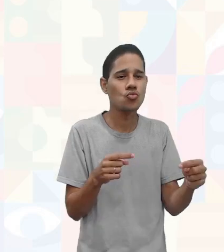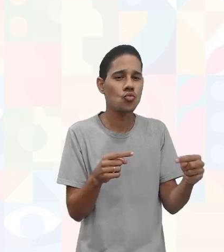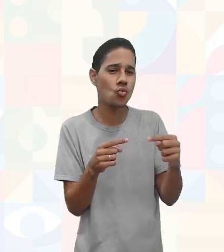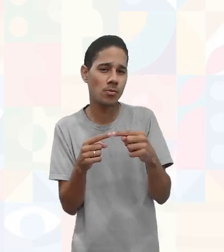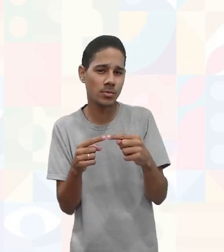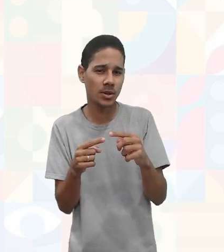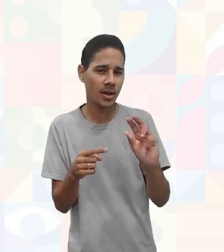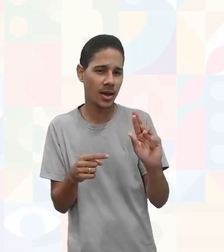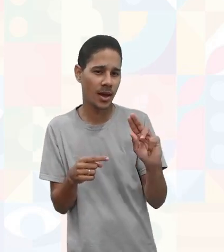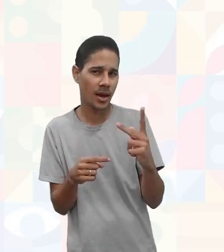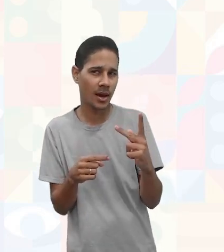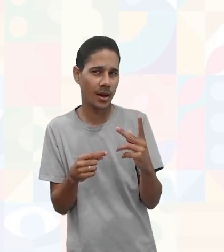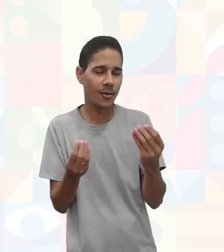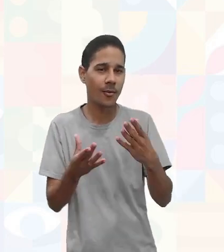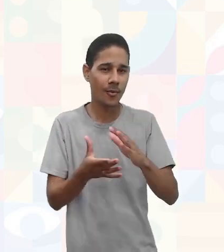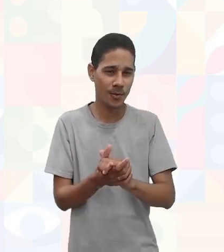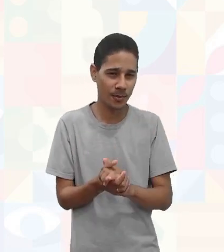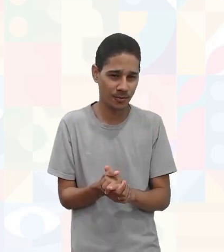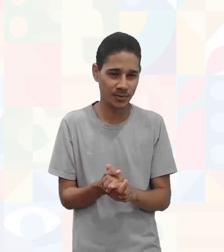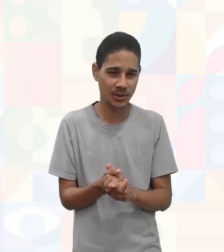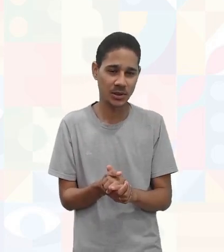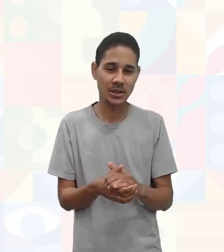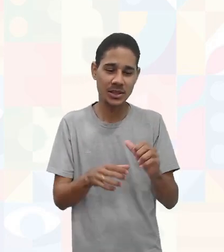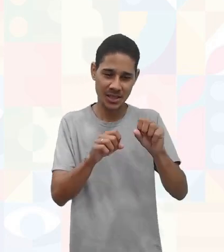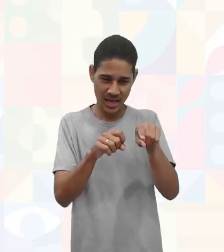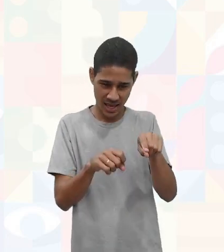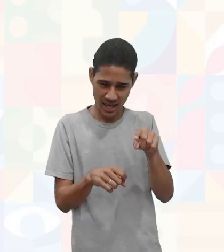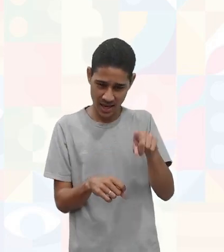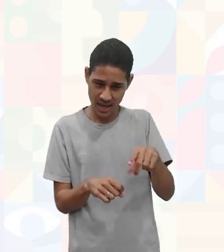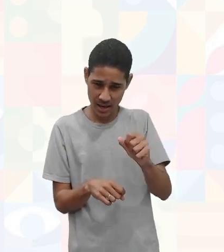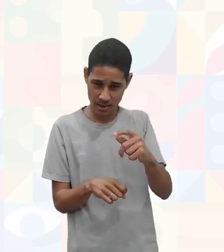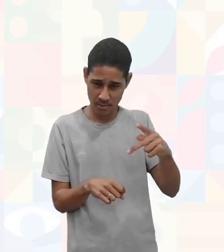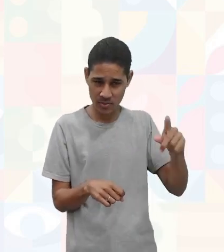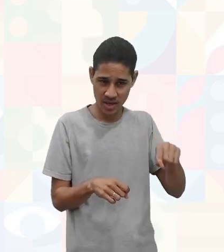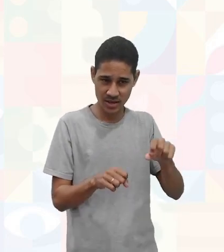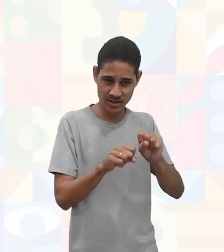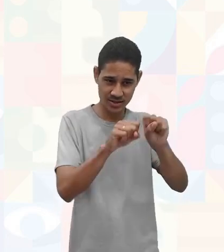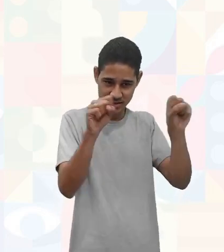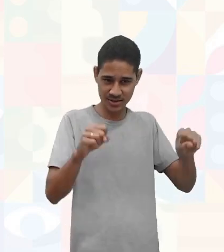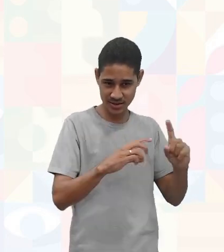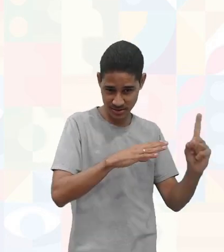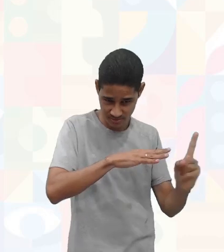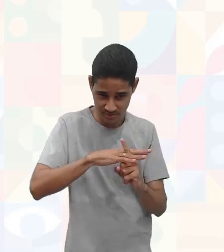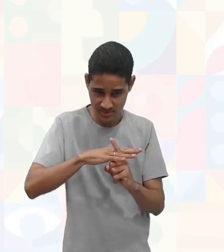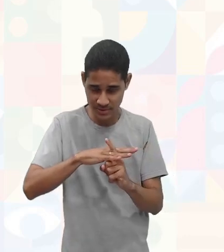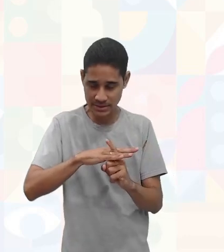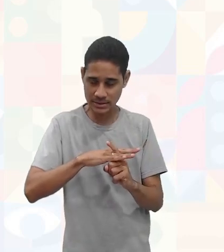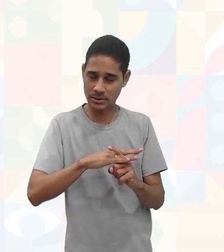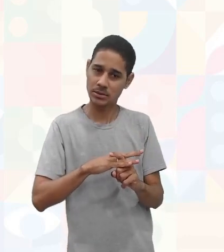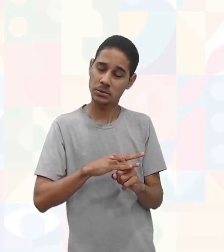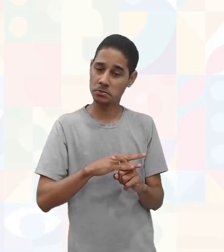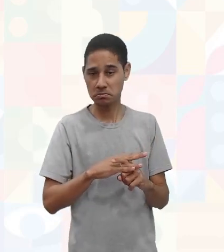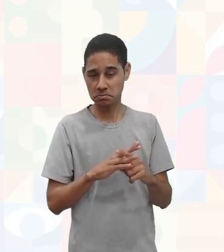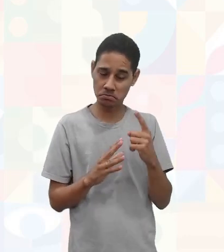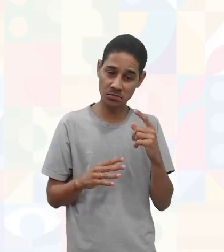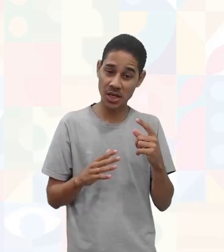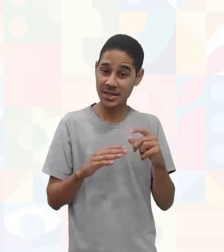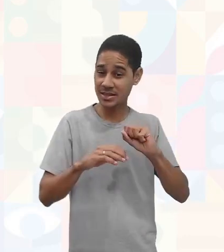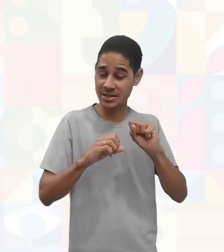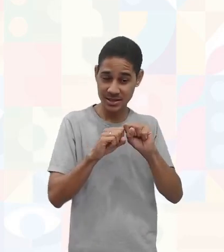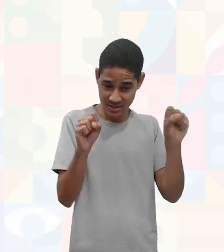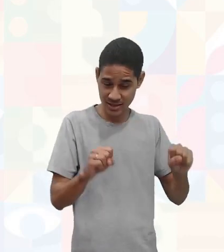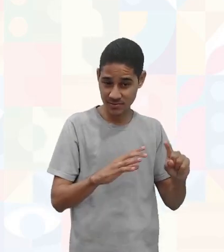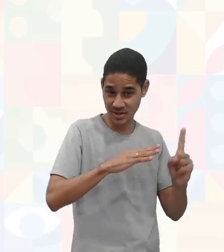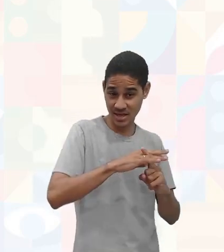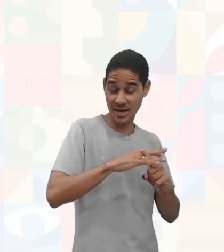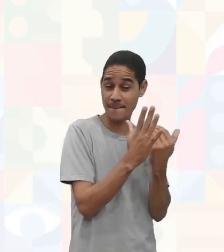de recursos humanos e se isso é realmente um sistema integrado. Porque o sistema integrado ele é muito mais do que isso. Ele coloca o setor de recursos humanos